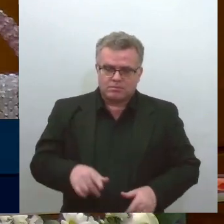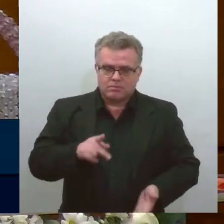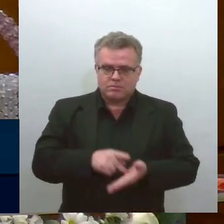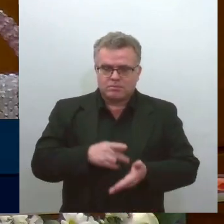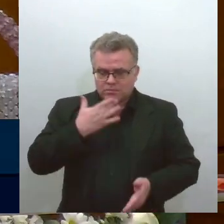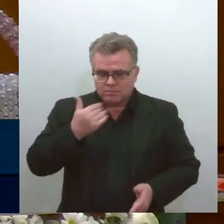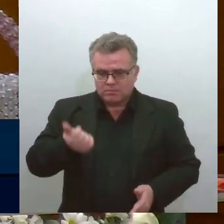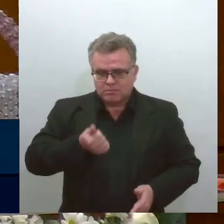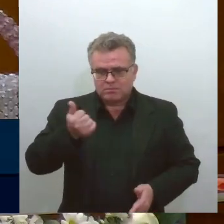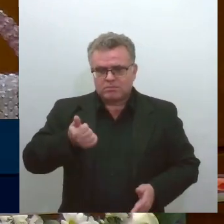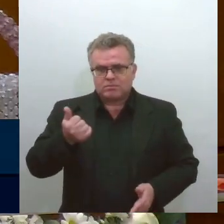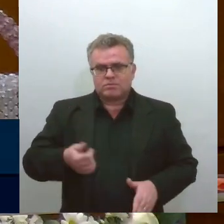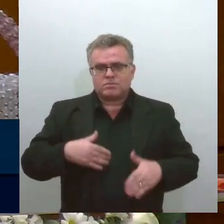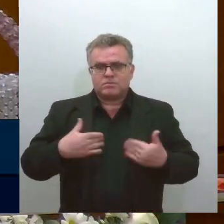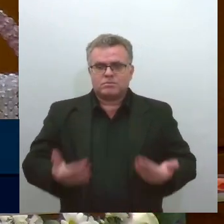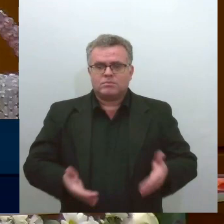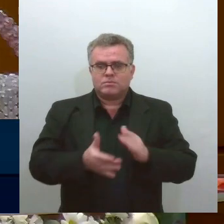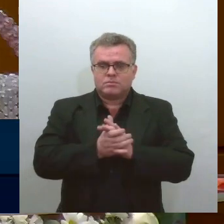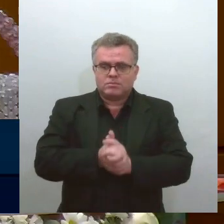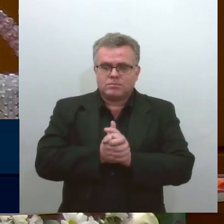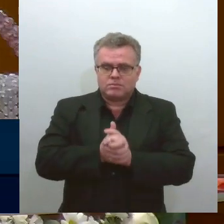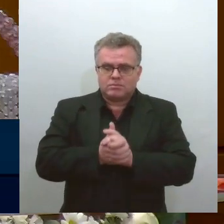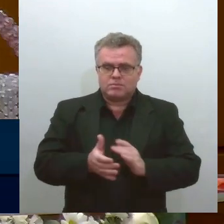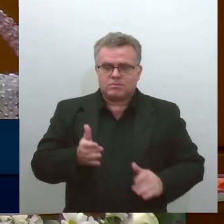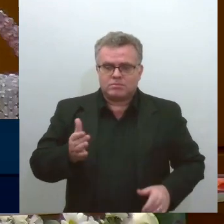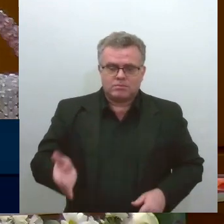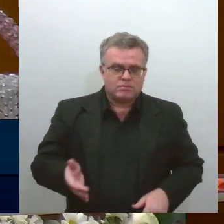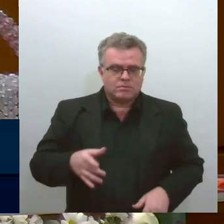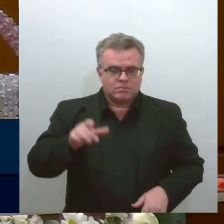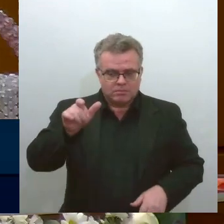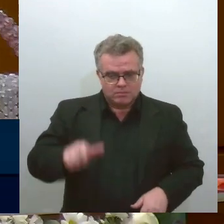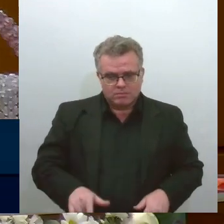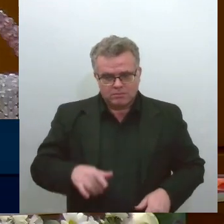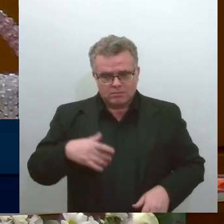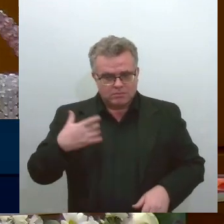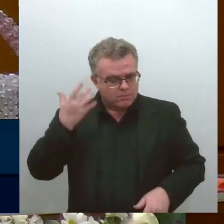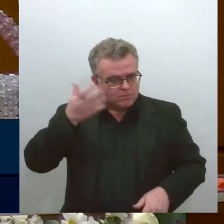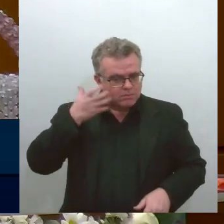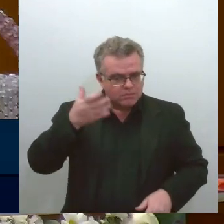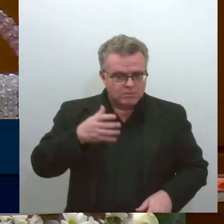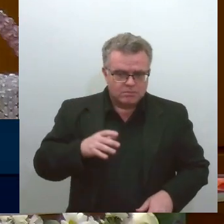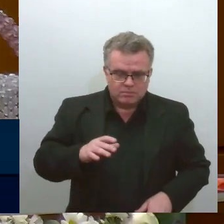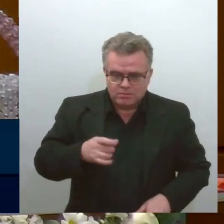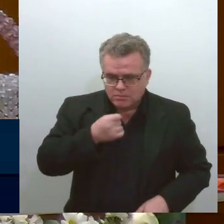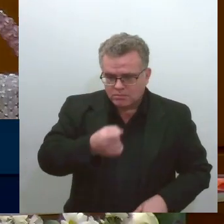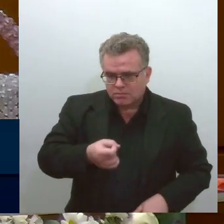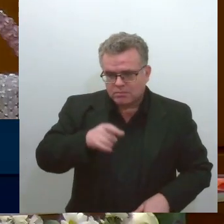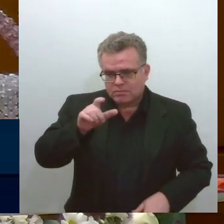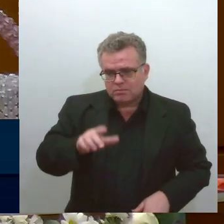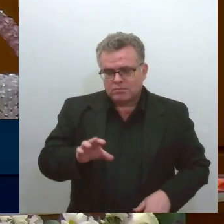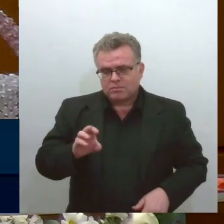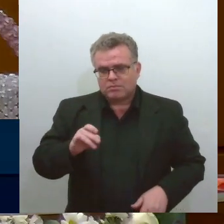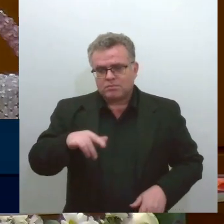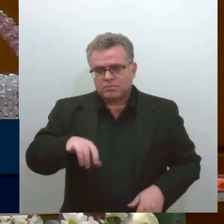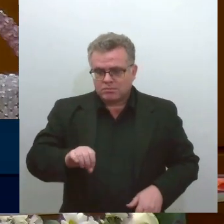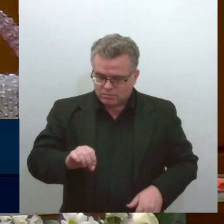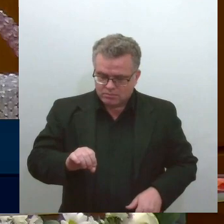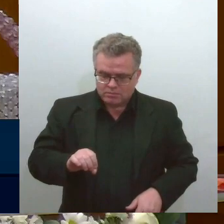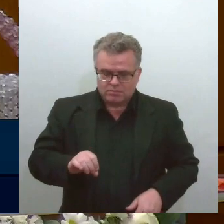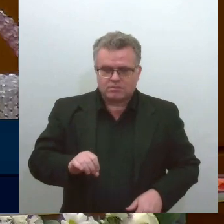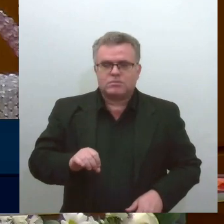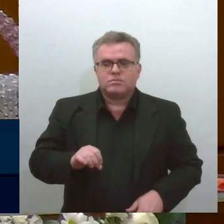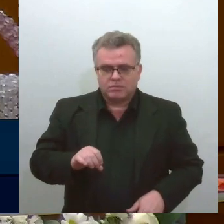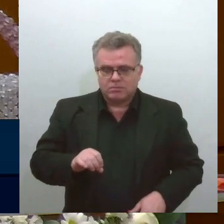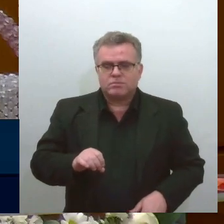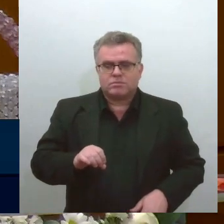parabenizar o radialista e jornalista Cristiano Prado de Souza, né, que é da TV e FM